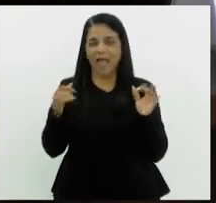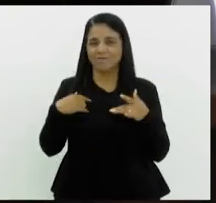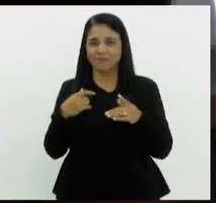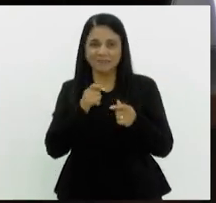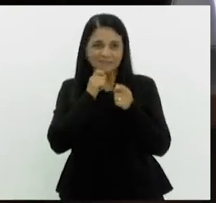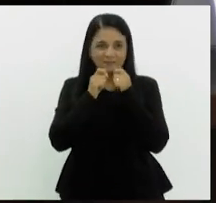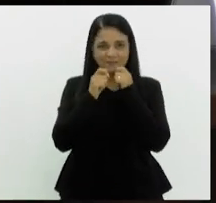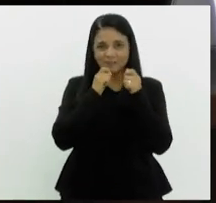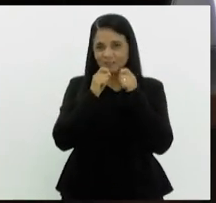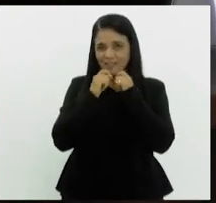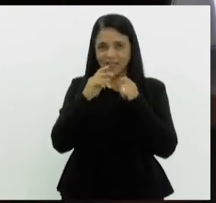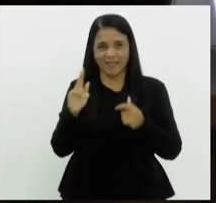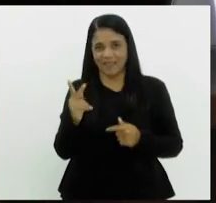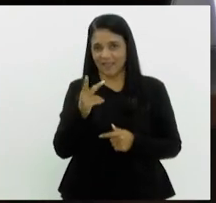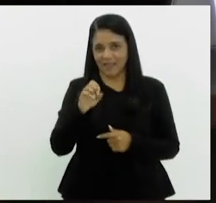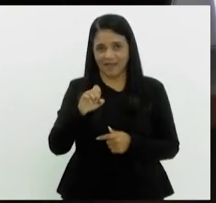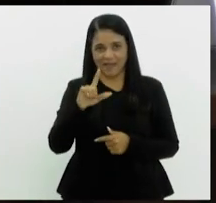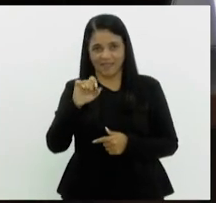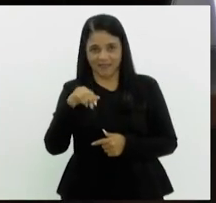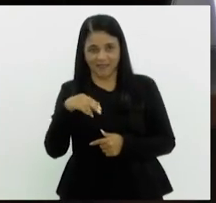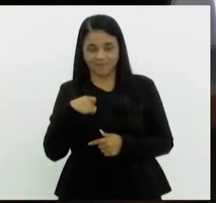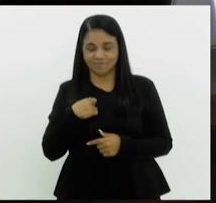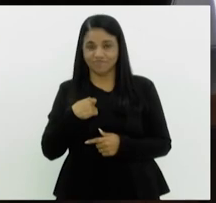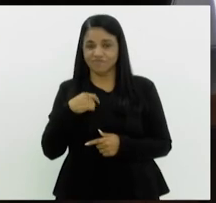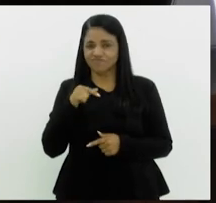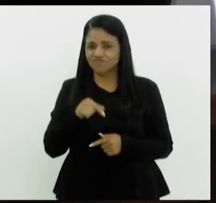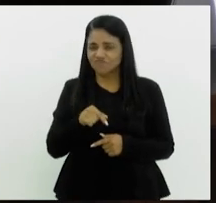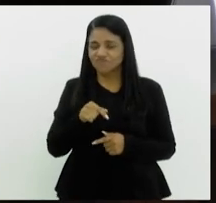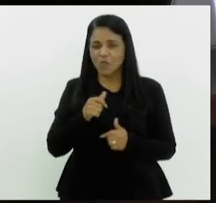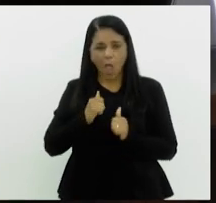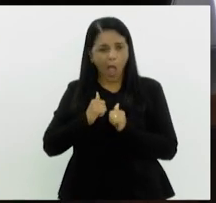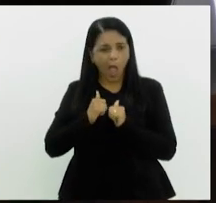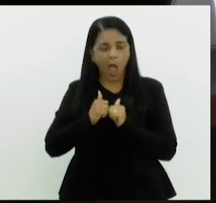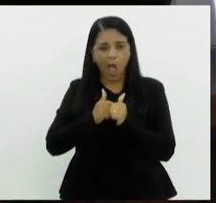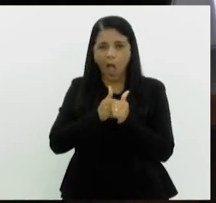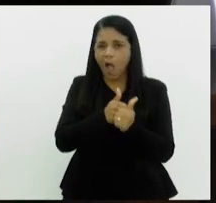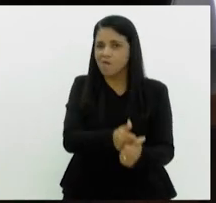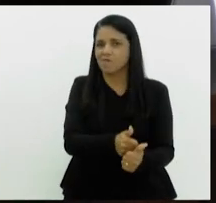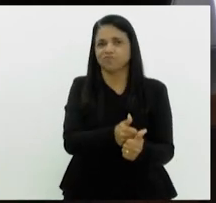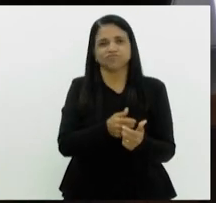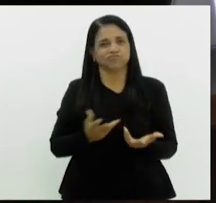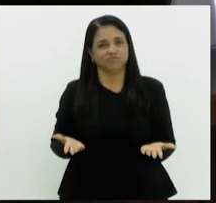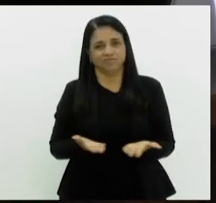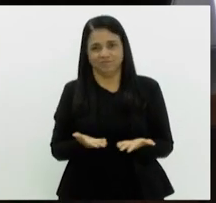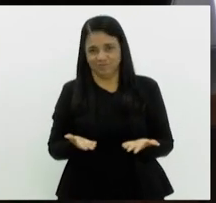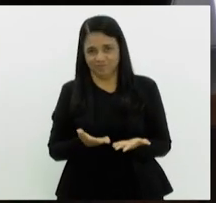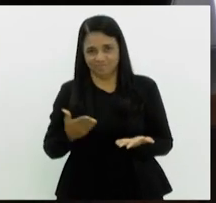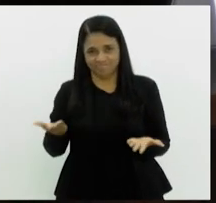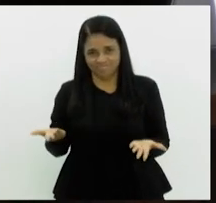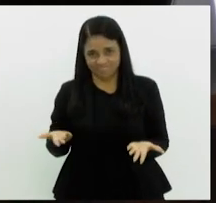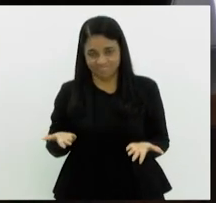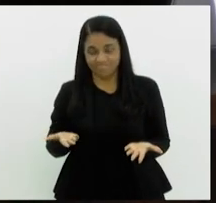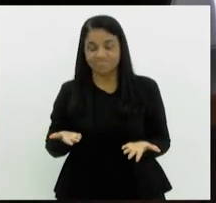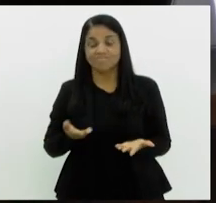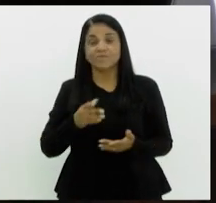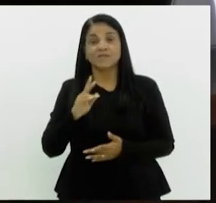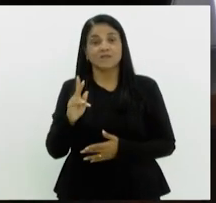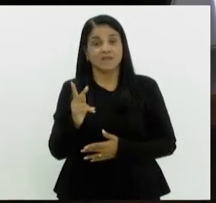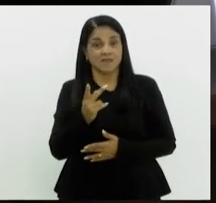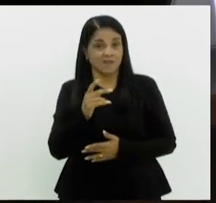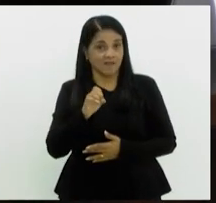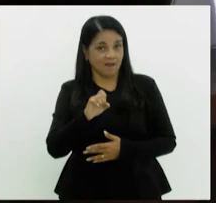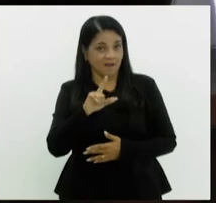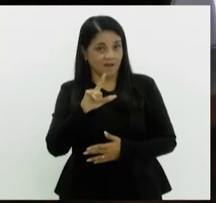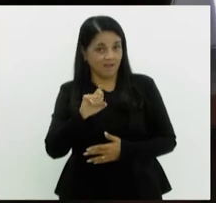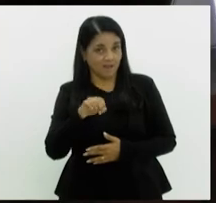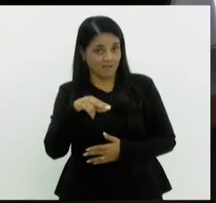partir dali, eu nunca mais deixei de acompanhar a Helena Teodoro. Né? E a Helena, na verdade,